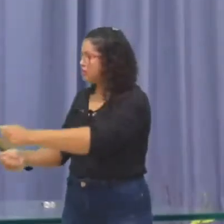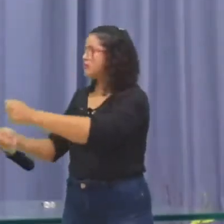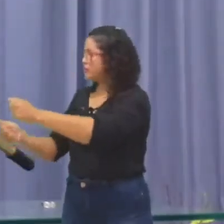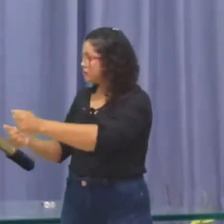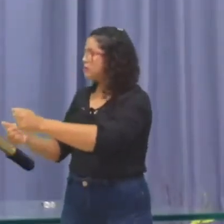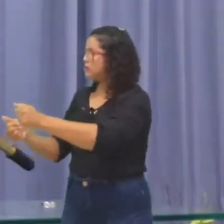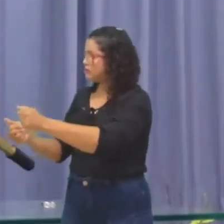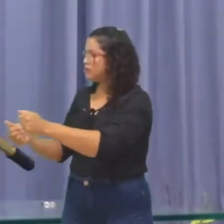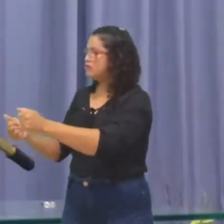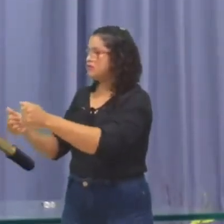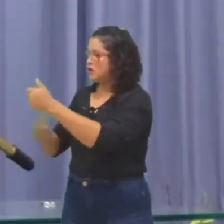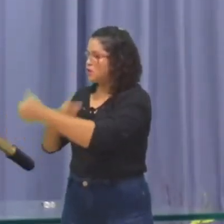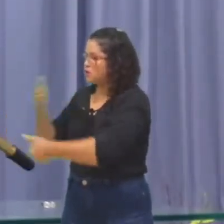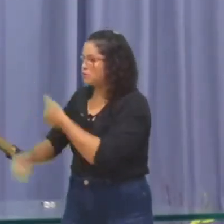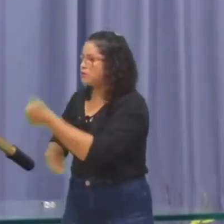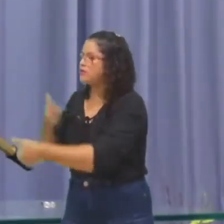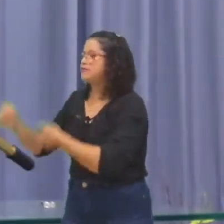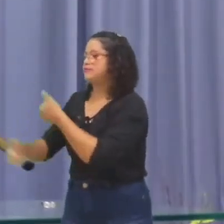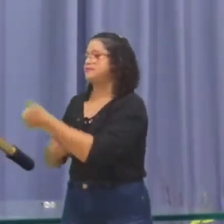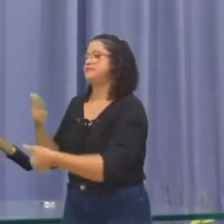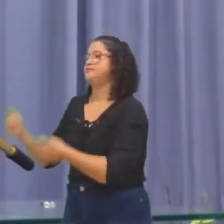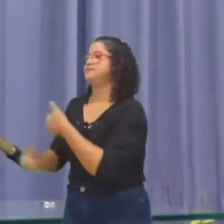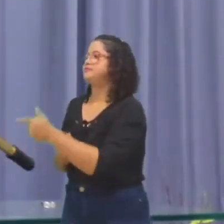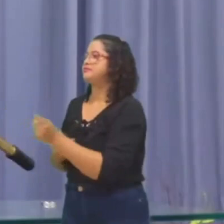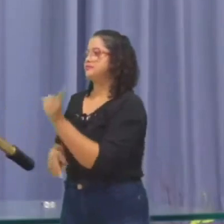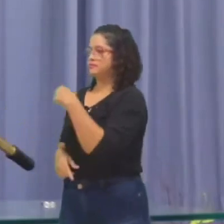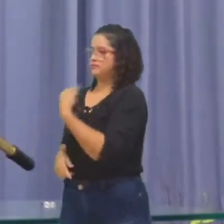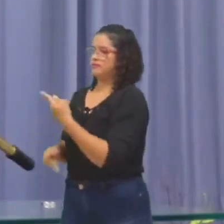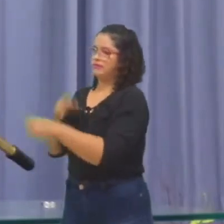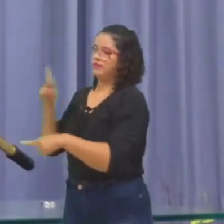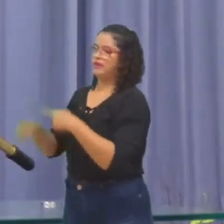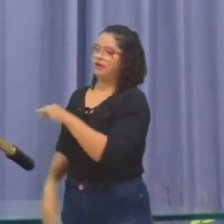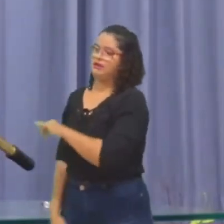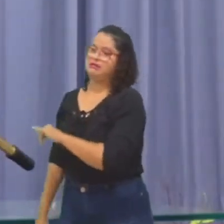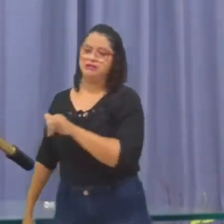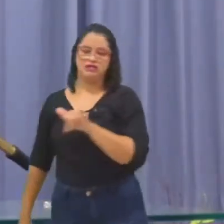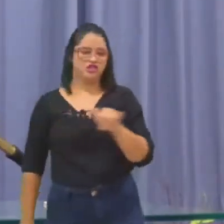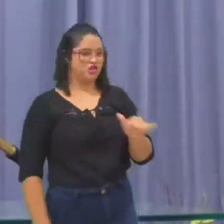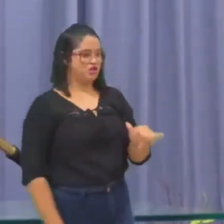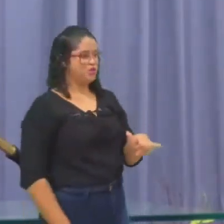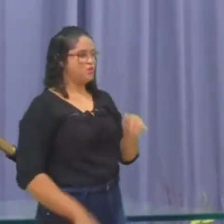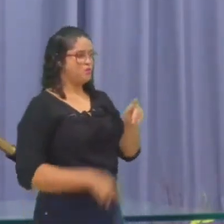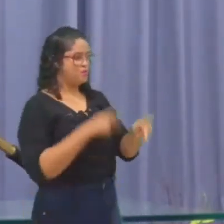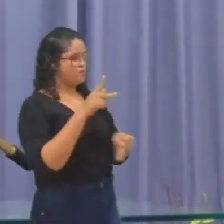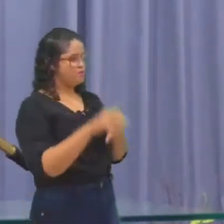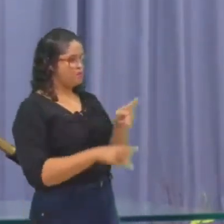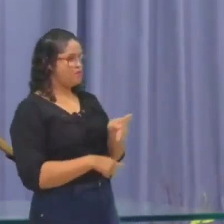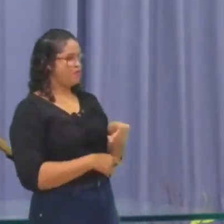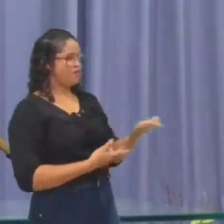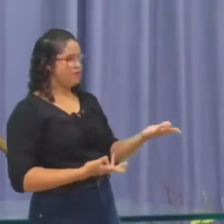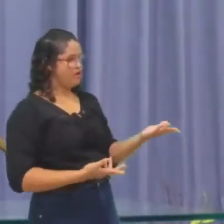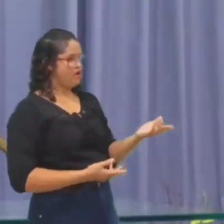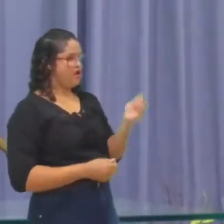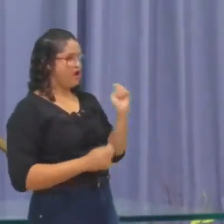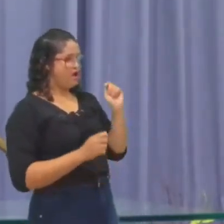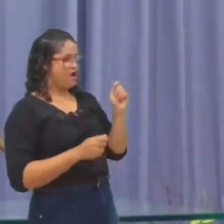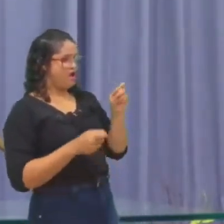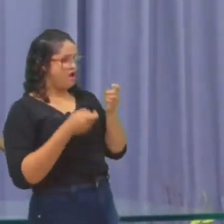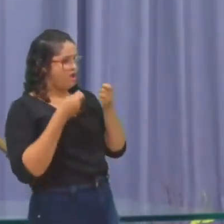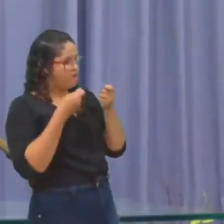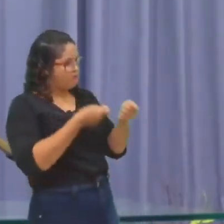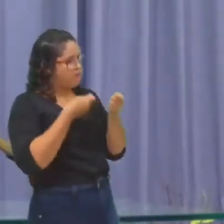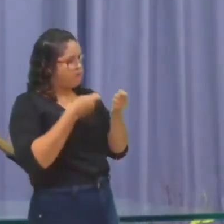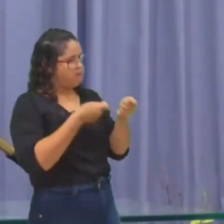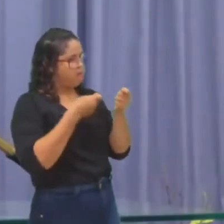mesmo pelejará por nós. Sabe o que o povo disse? Apedreja eles. Eles não queriam nem ouvir